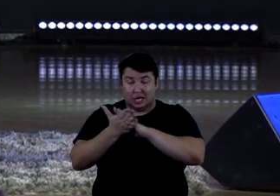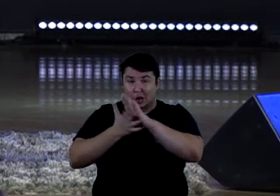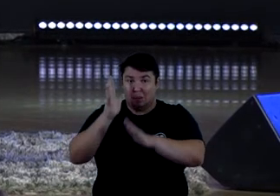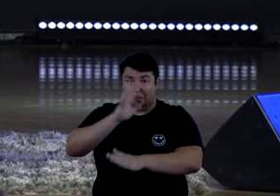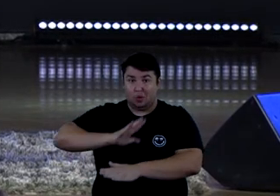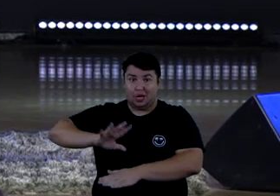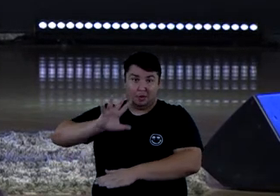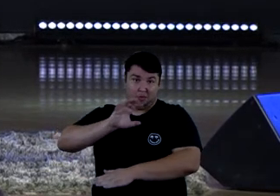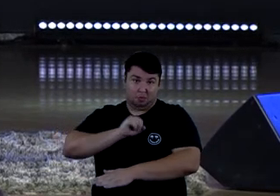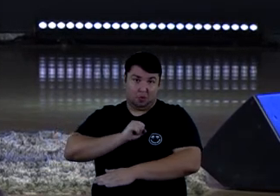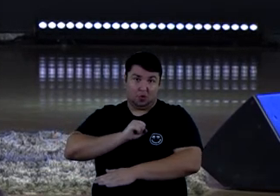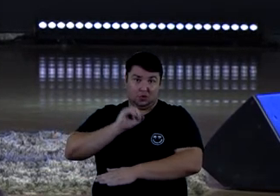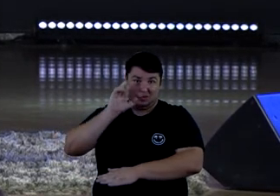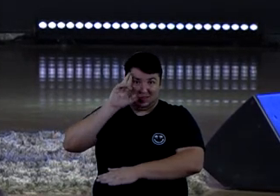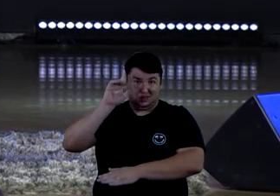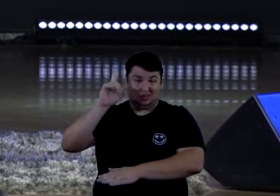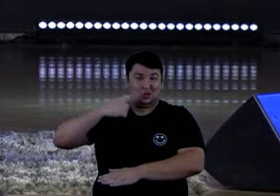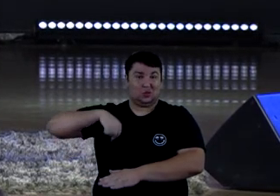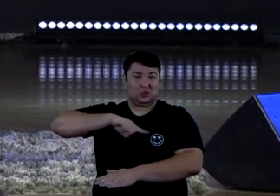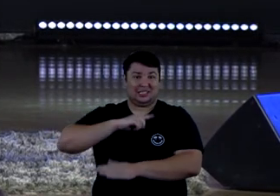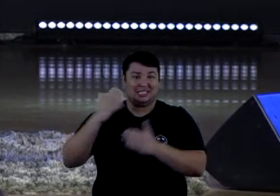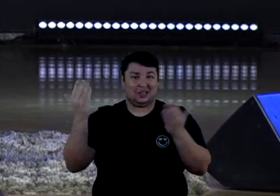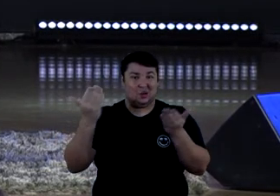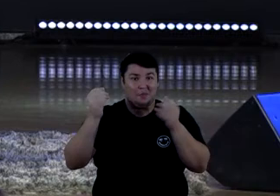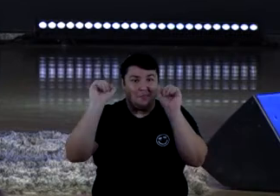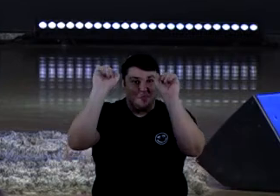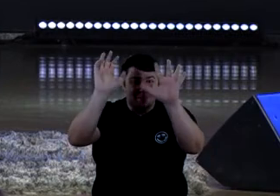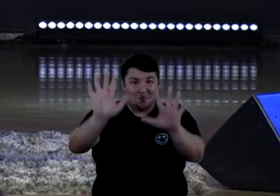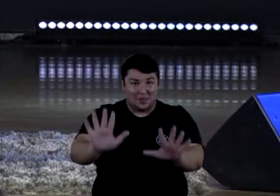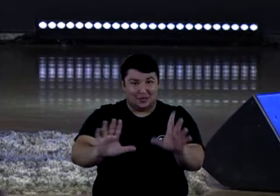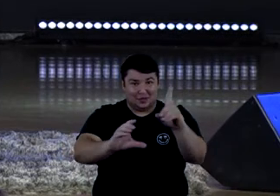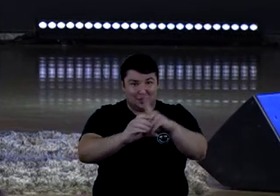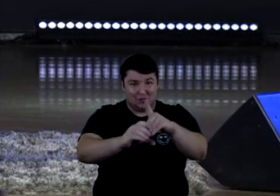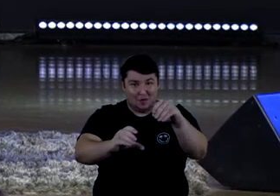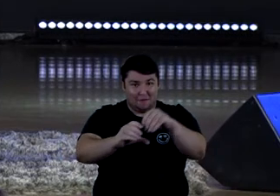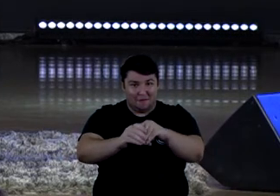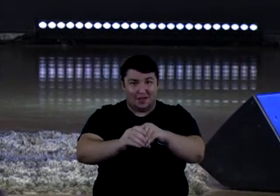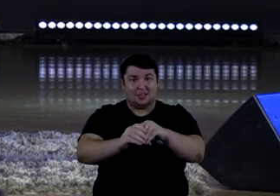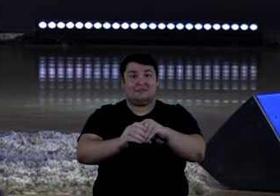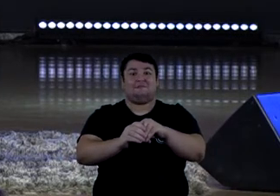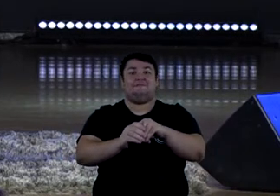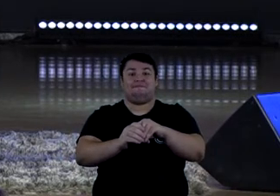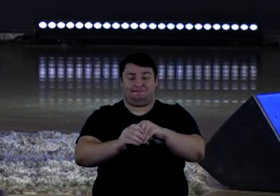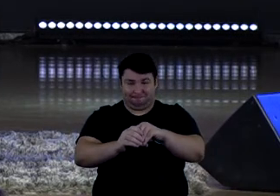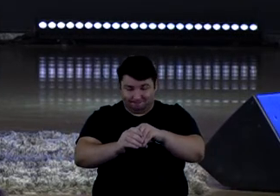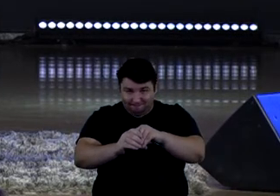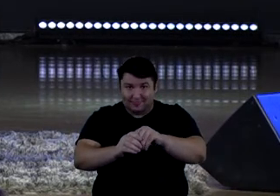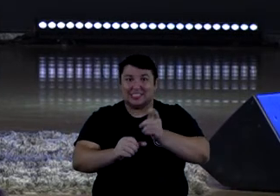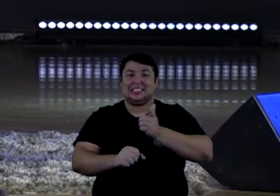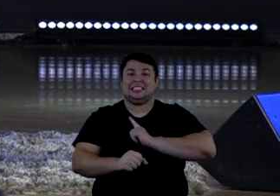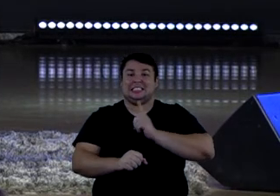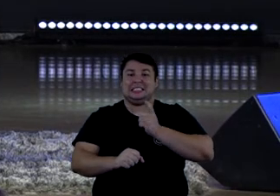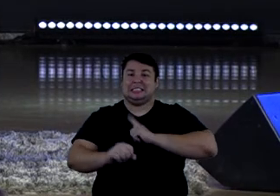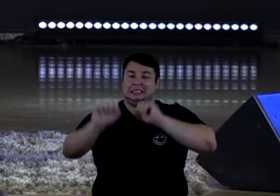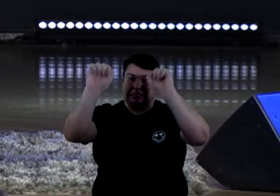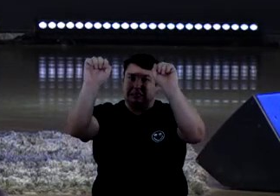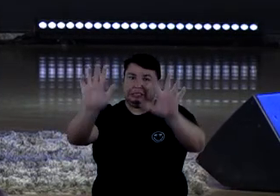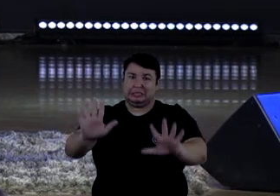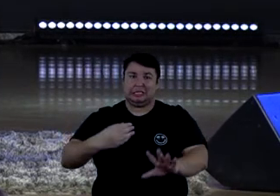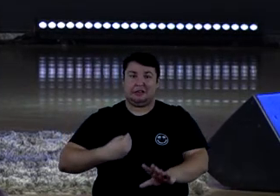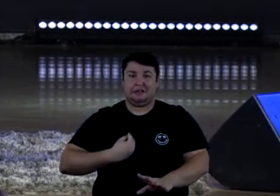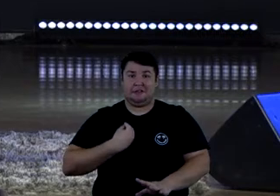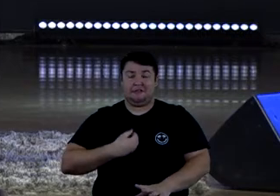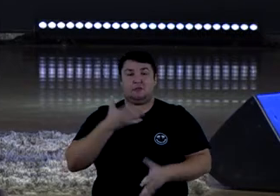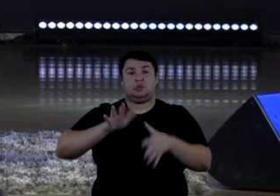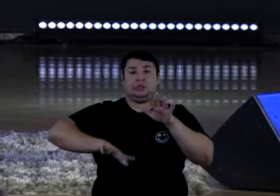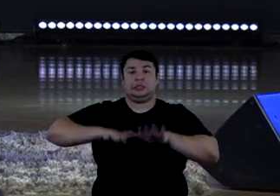por tremor, nós participamos desse momento e abençoamos esses recursos, para que eles possam se reverter em bênçãos, em vidas que talvez